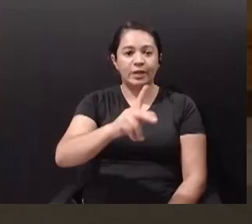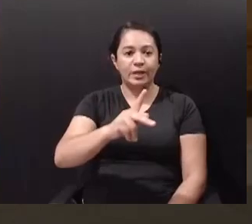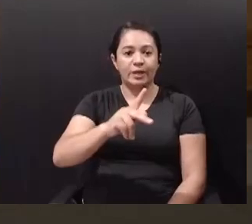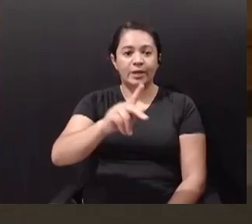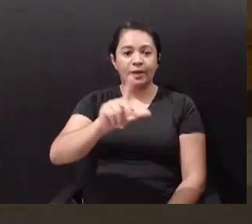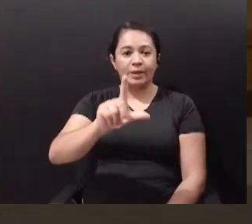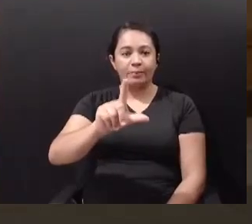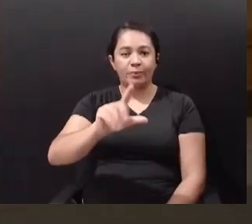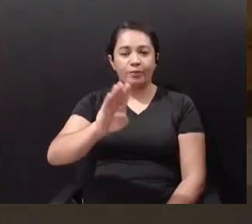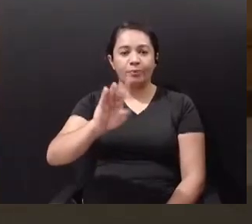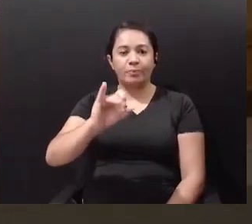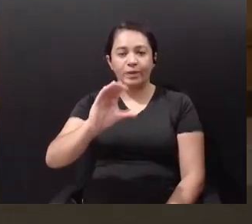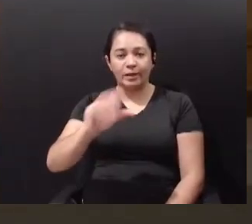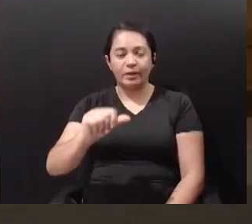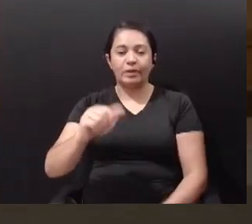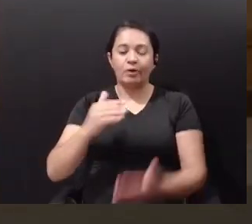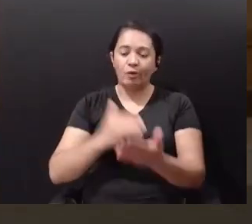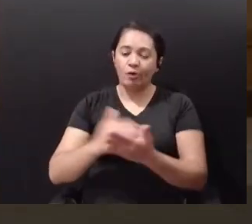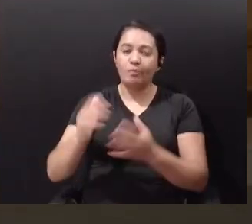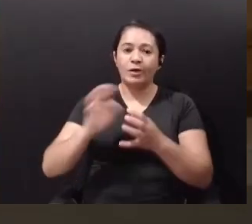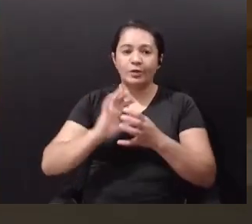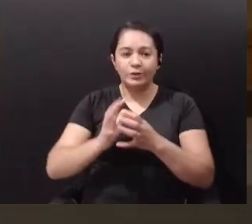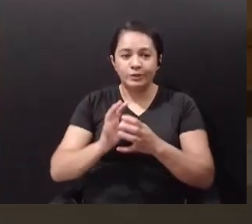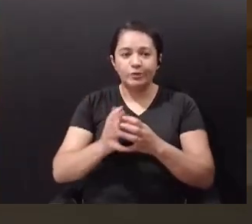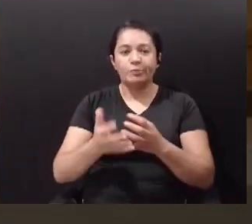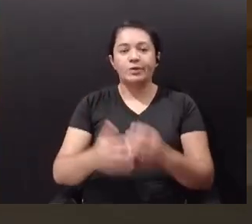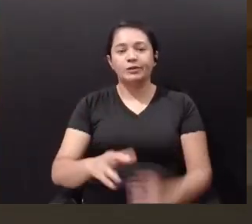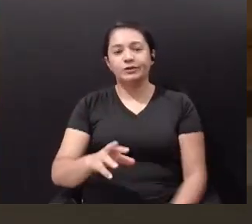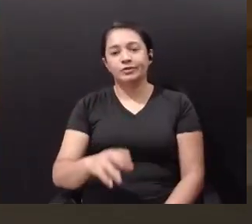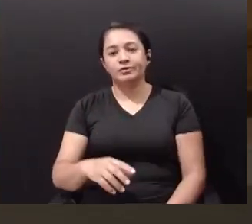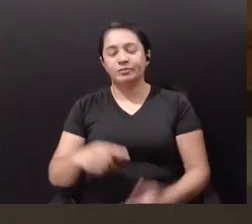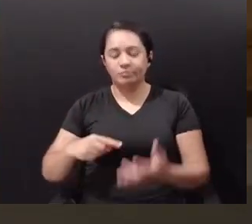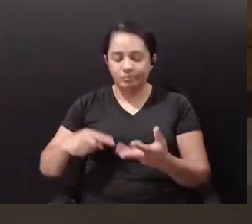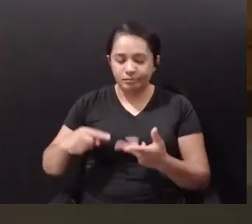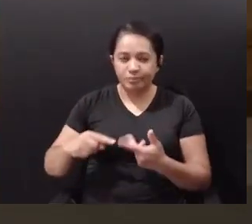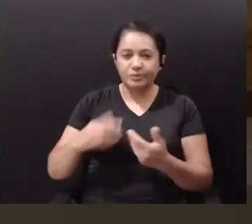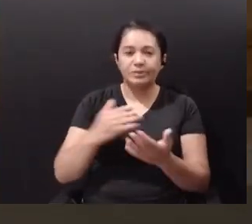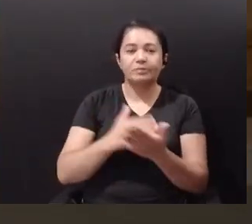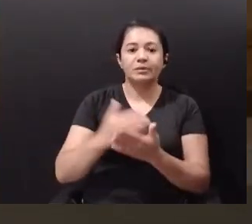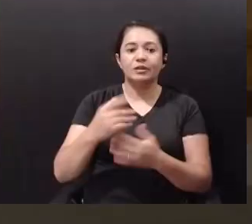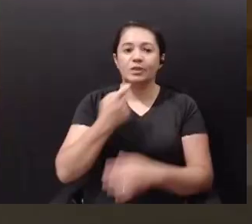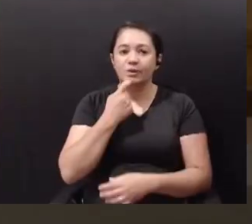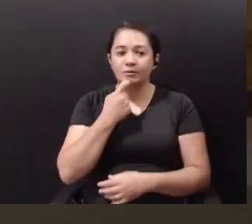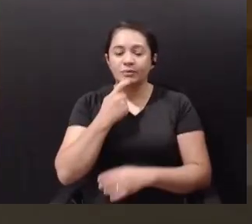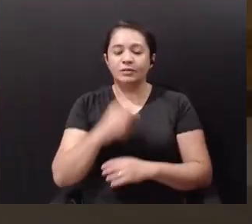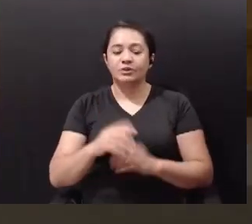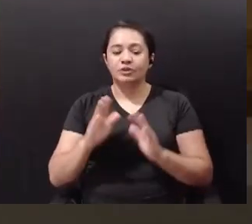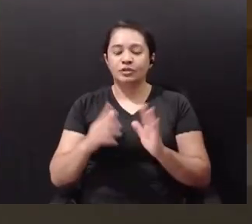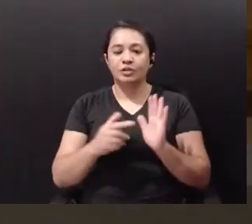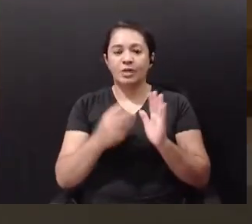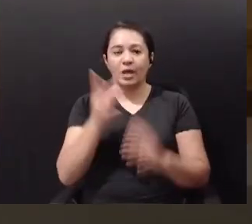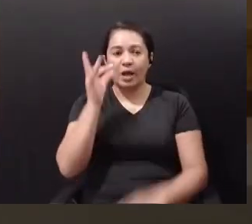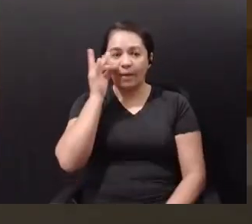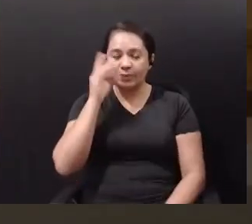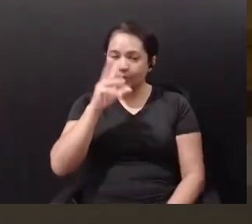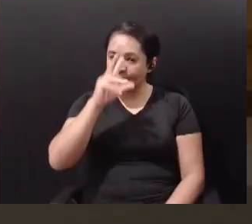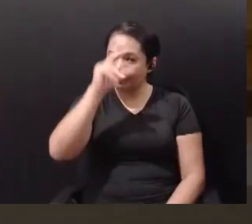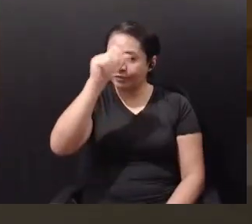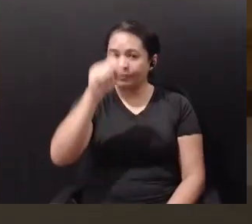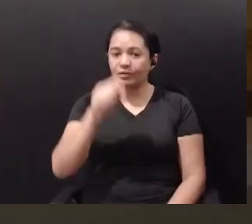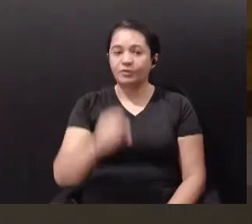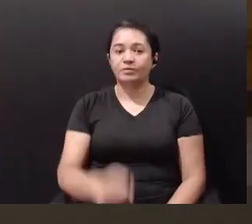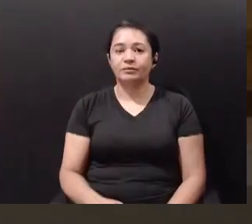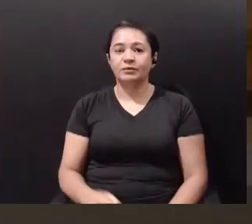o Partido Republicano. Os republicanos campineiros tiveram uma presença muito forte na República, né,